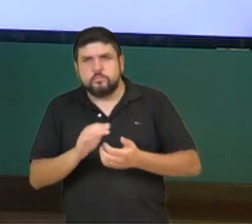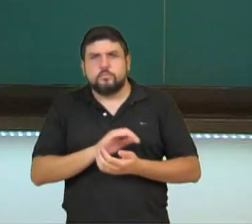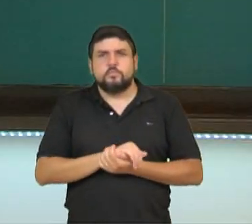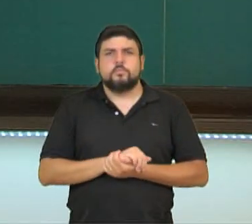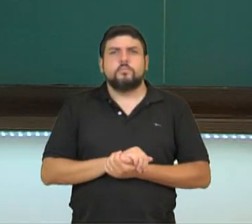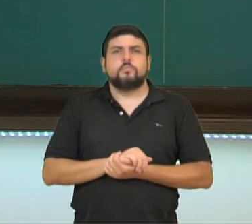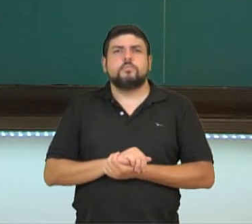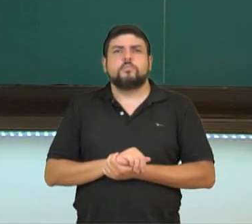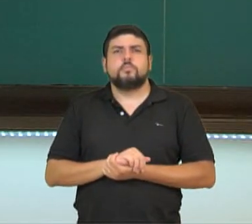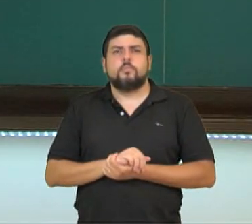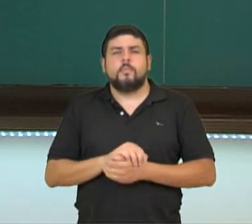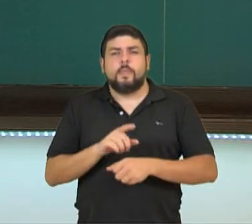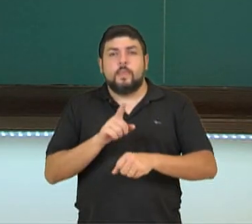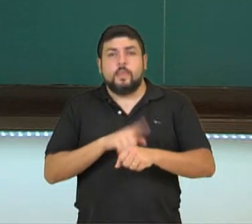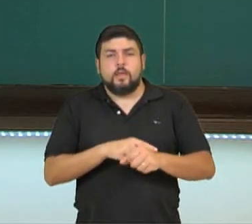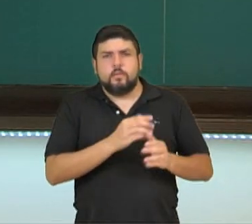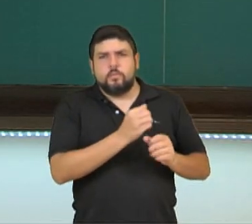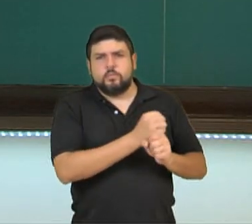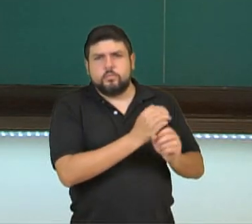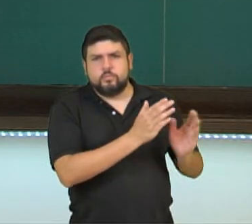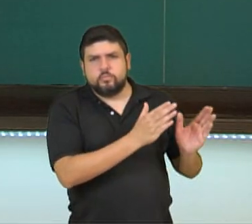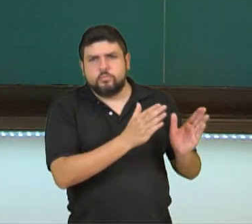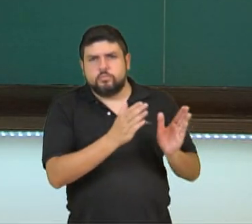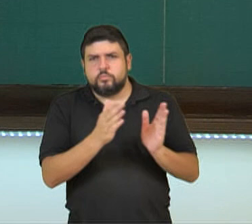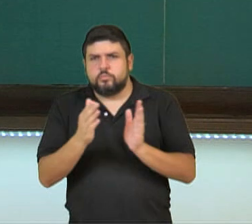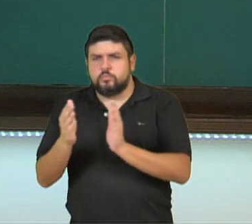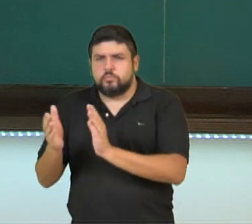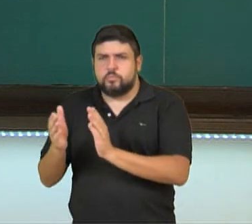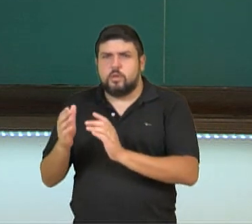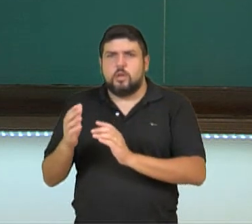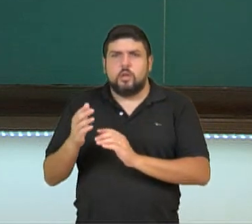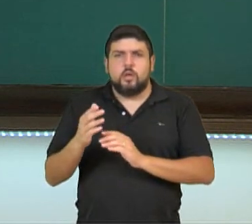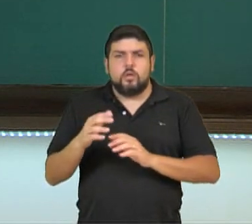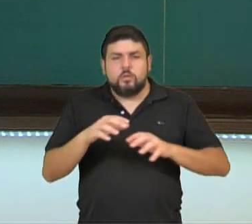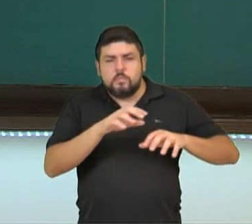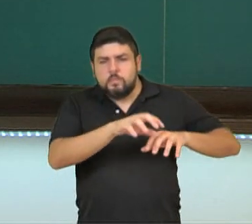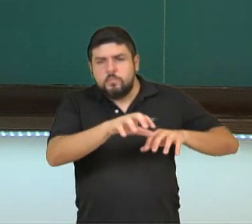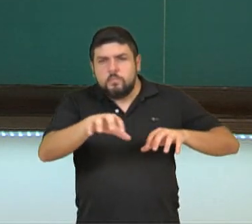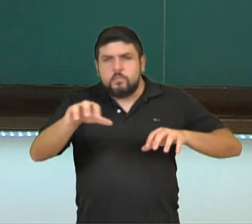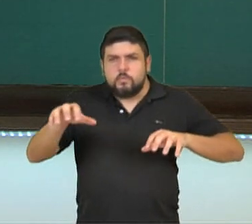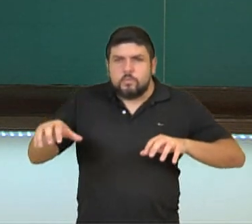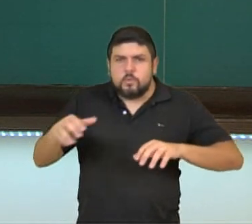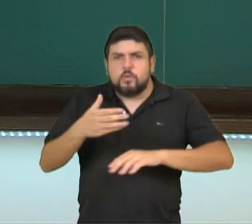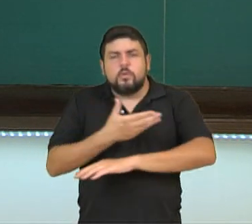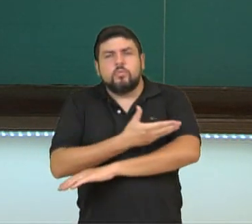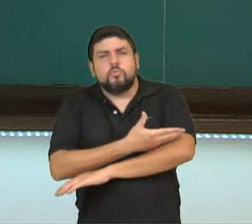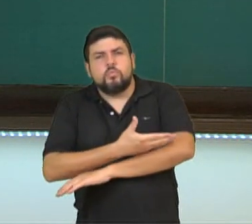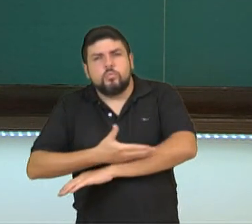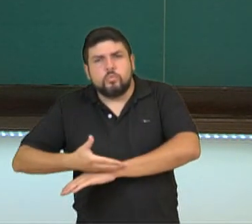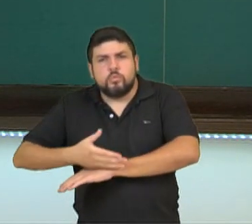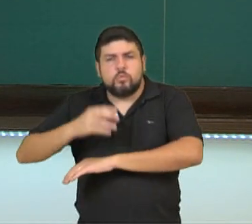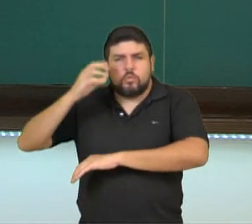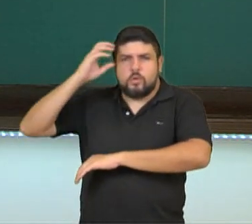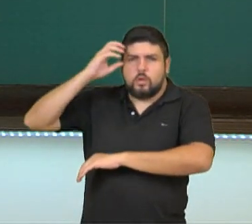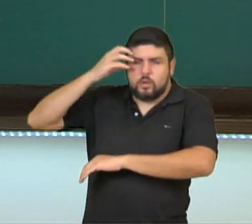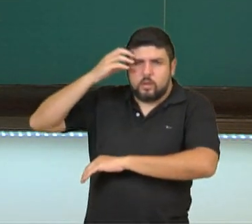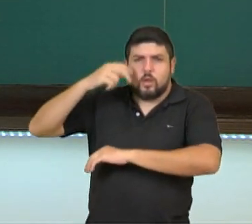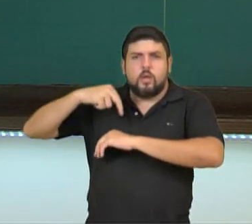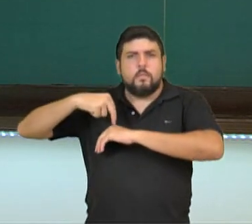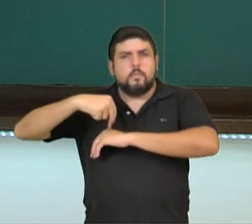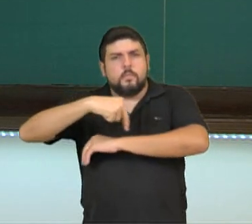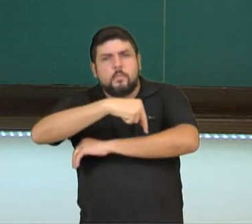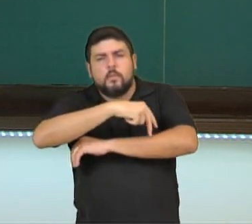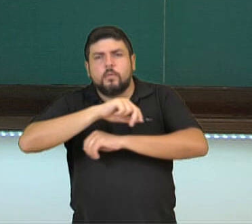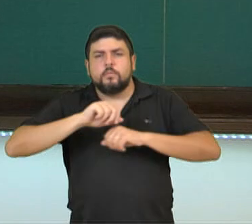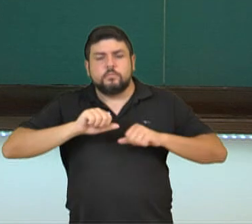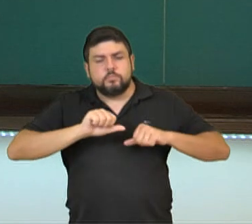Então, ao longo do tempo, as instituições, os nossos hábitos, os nossos costumes, a moda, ela muda ao longo